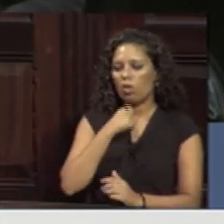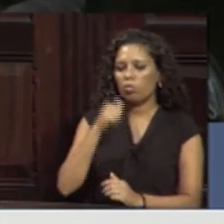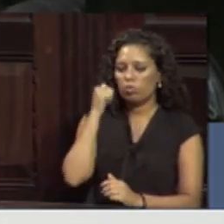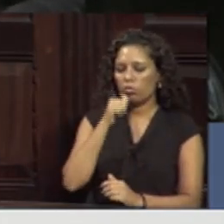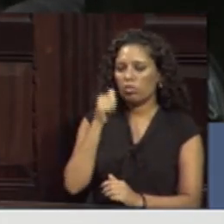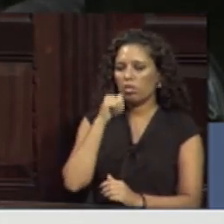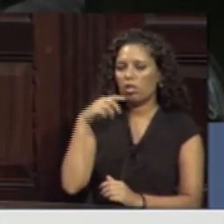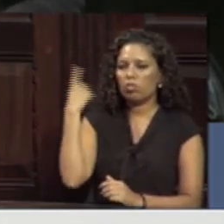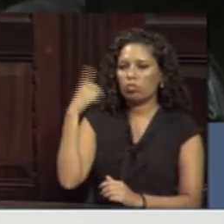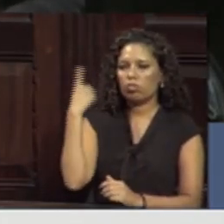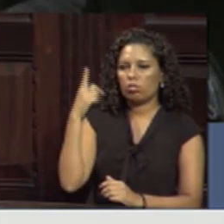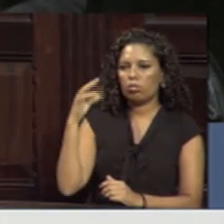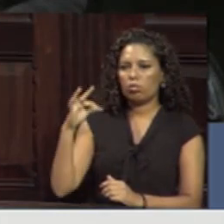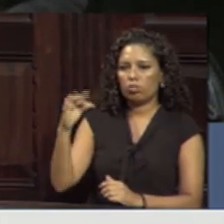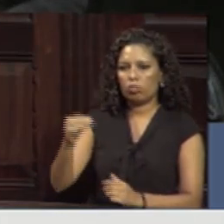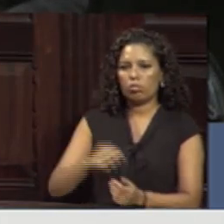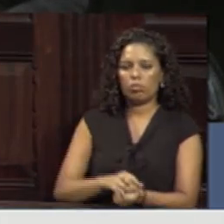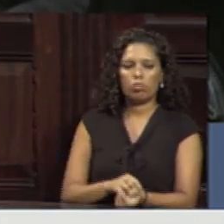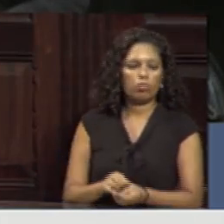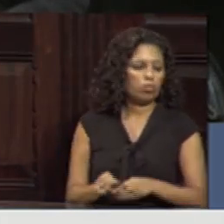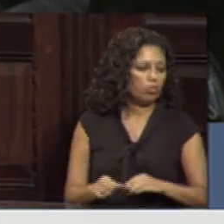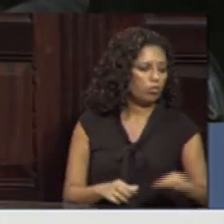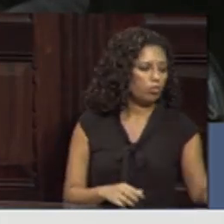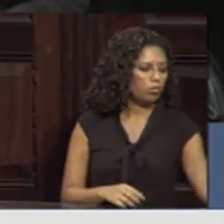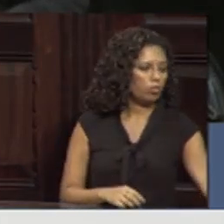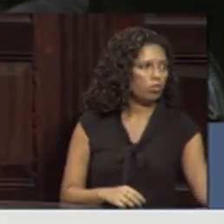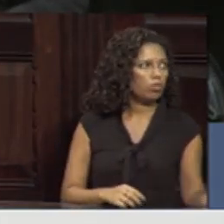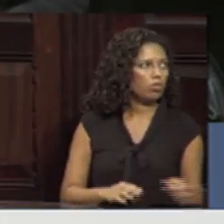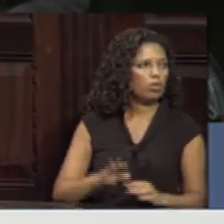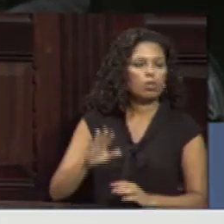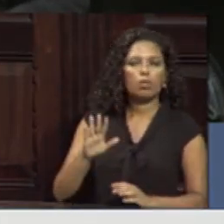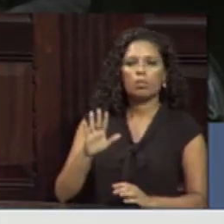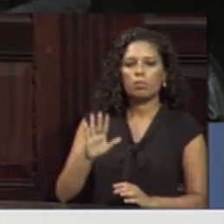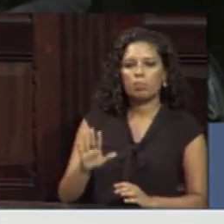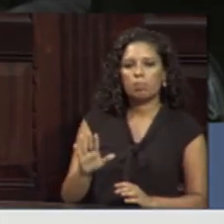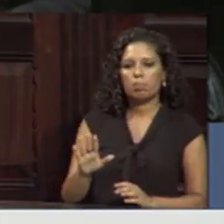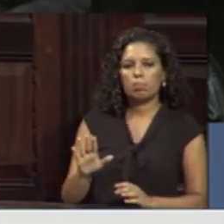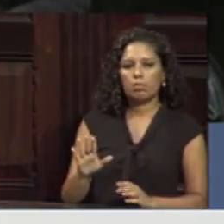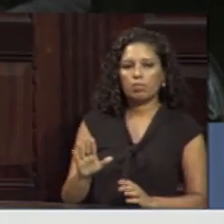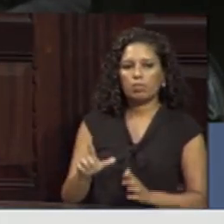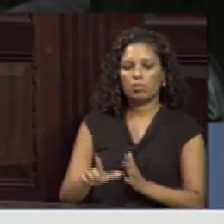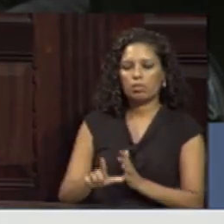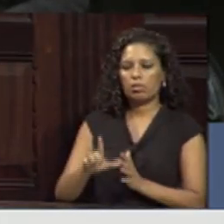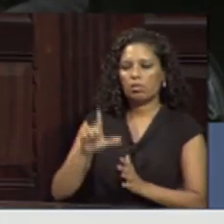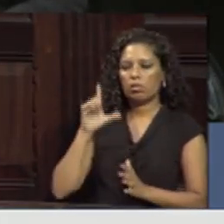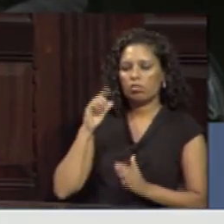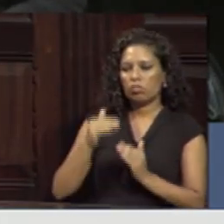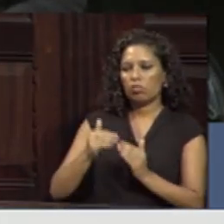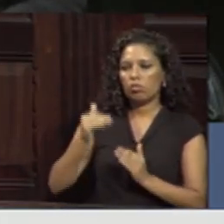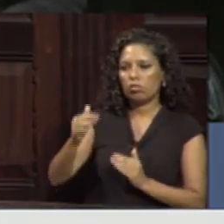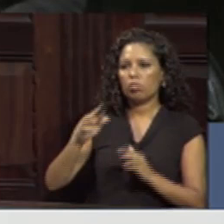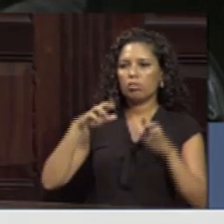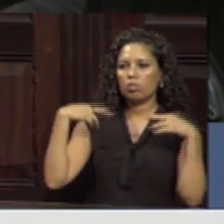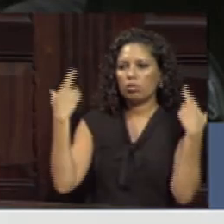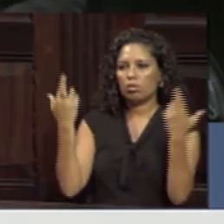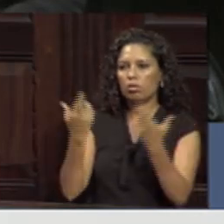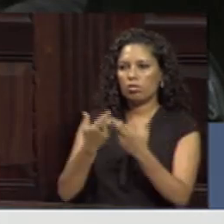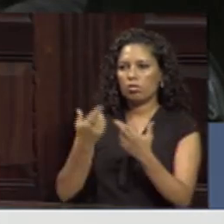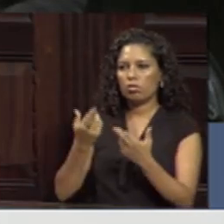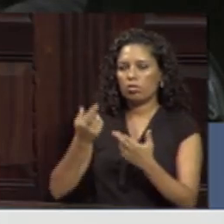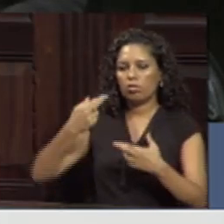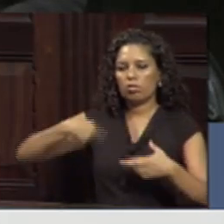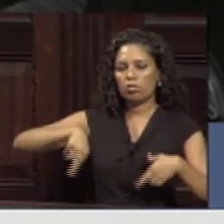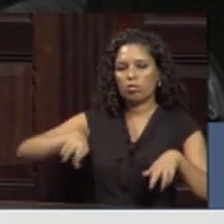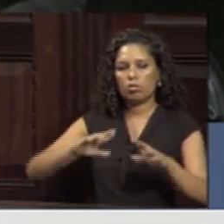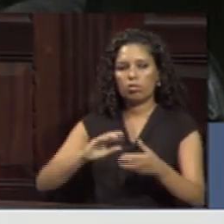das assessorias aqui, que nós pudéssemos fazer em homenagem à vereadora Marielle e ao motorista e